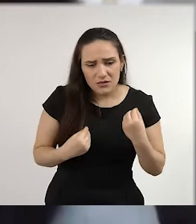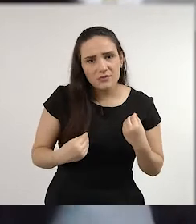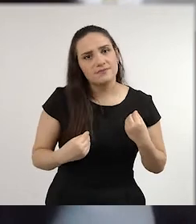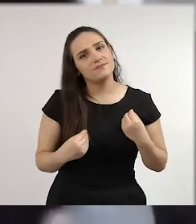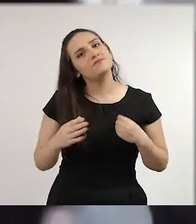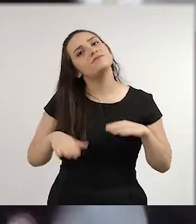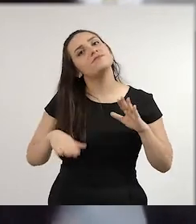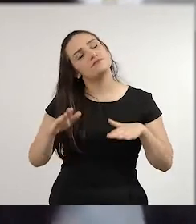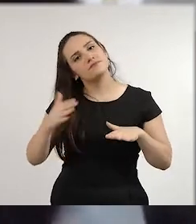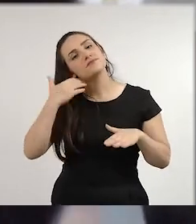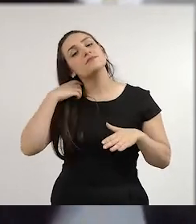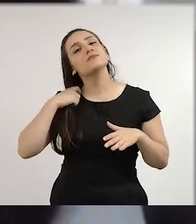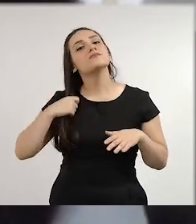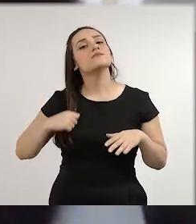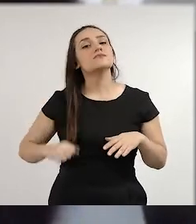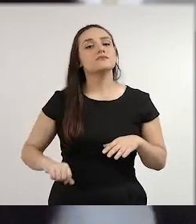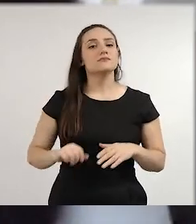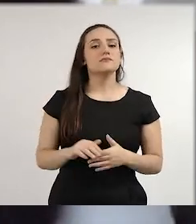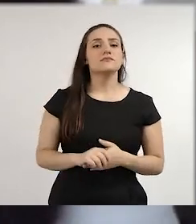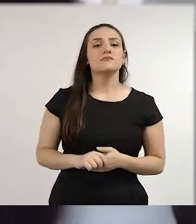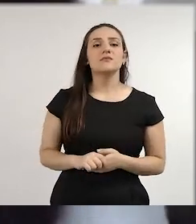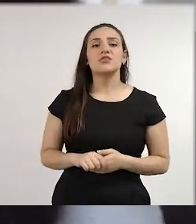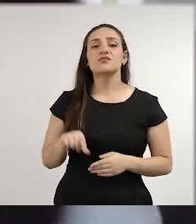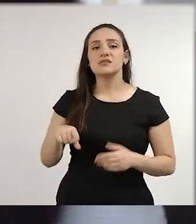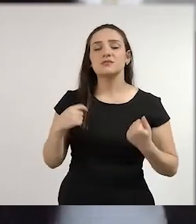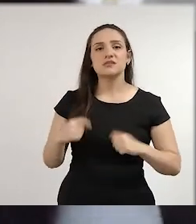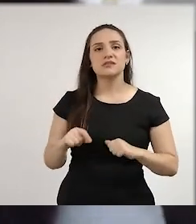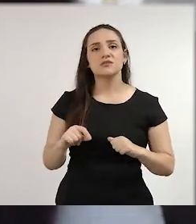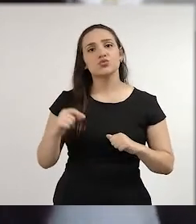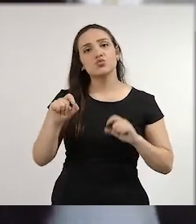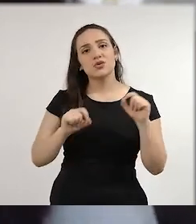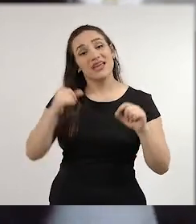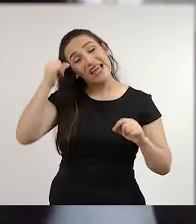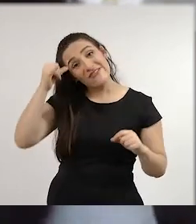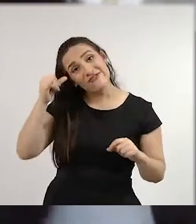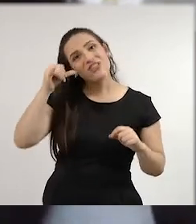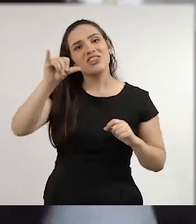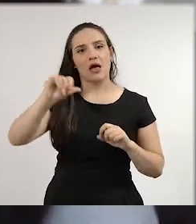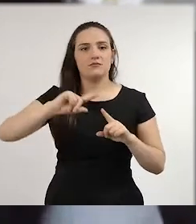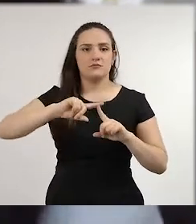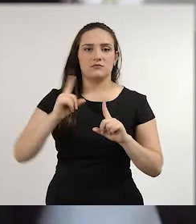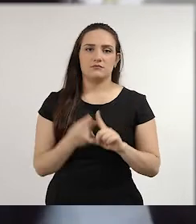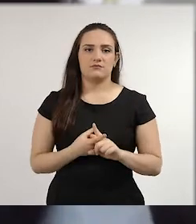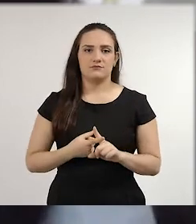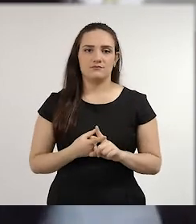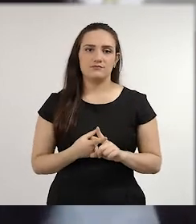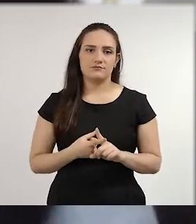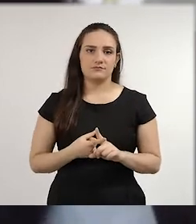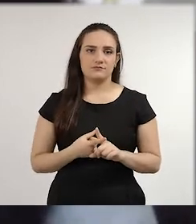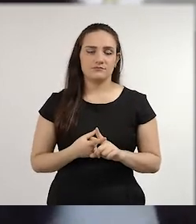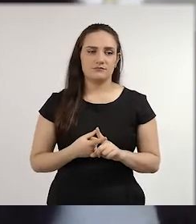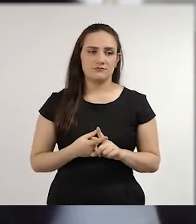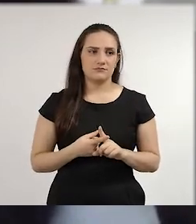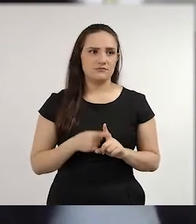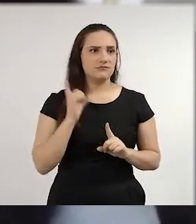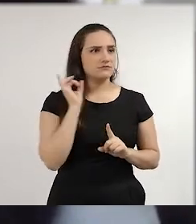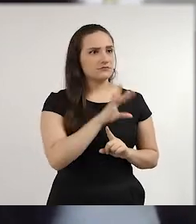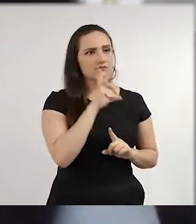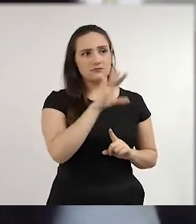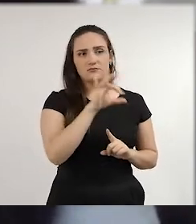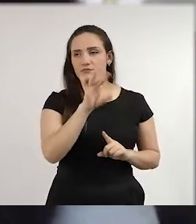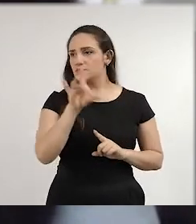Então, a gestação na adolescência, primeiro ela tem que ser vista como um ponto de prevenção, né? Direitos